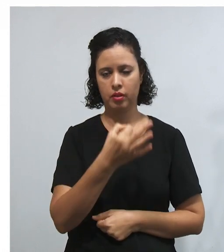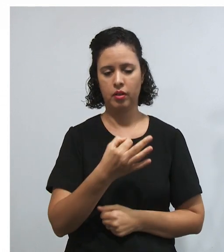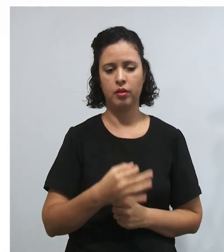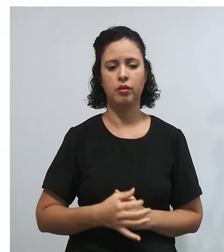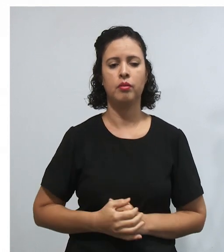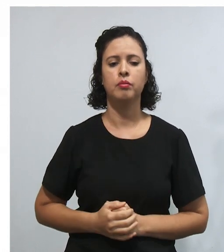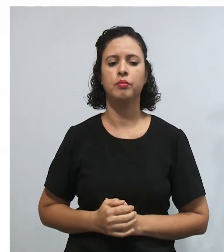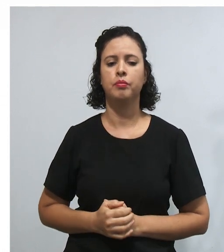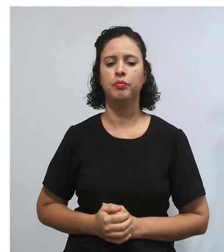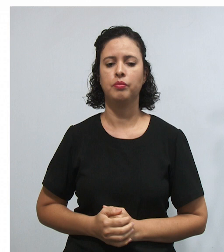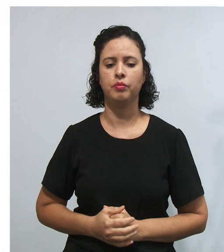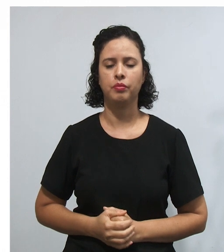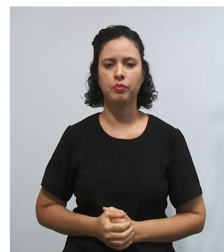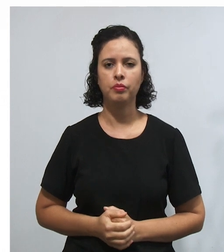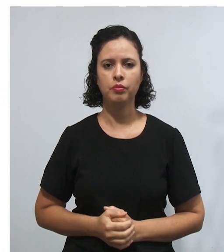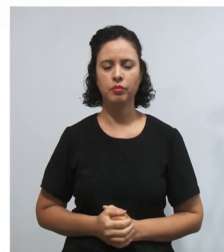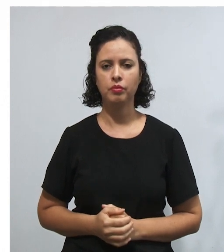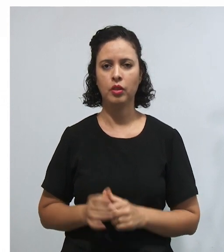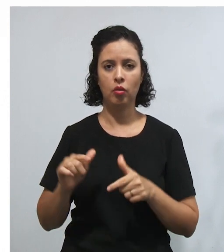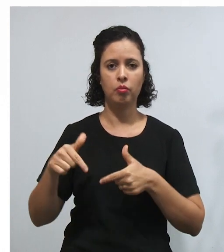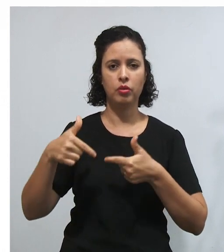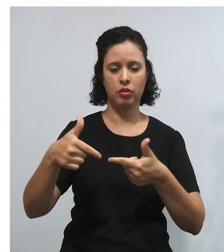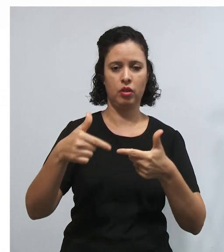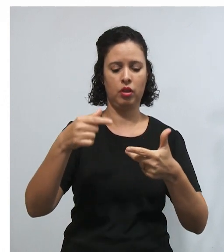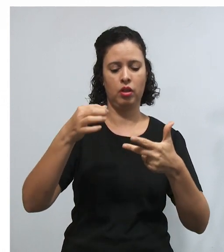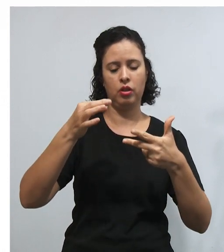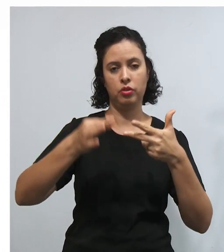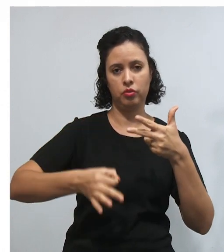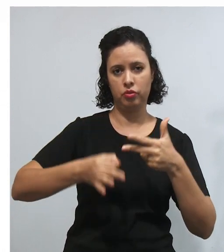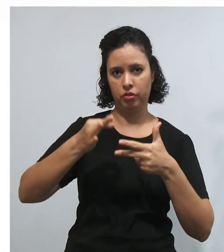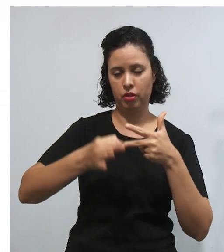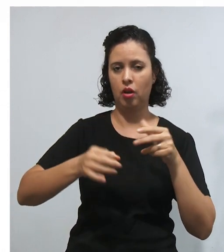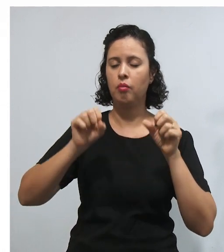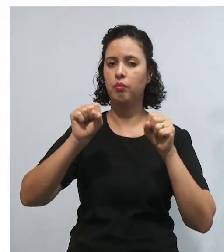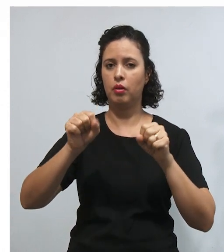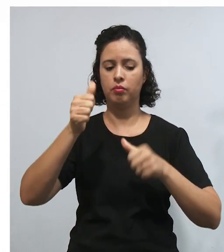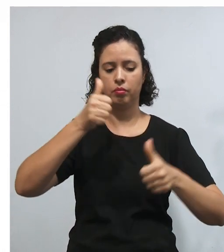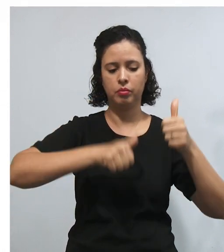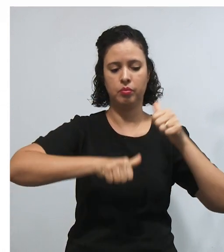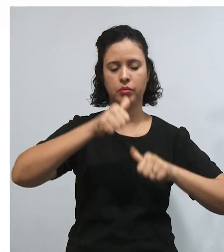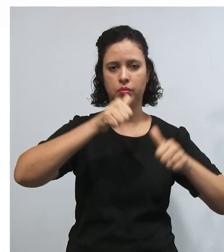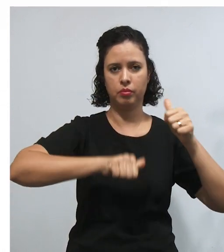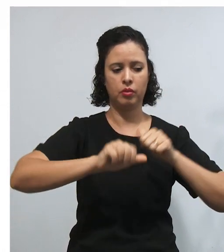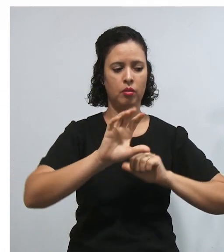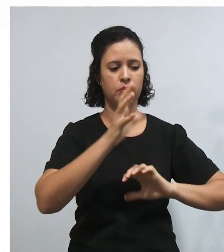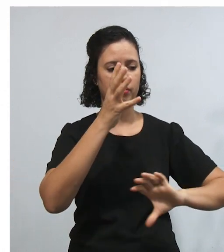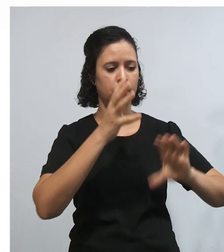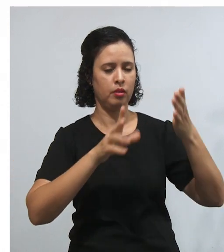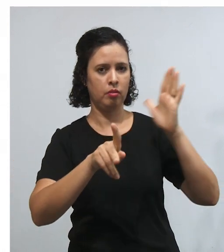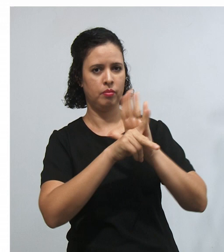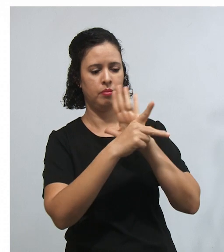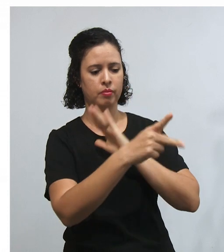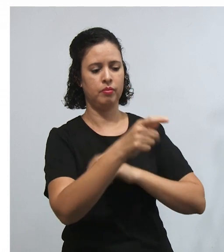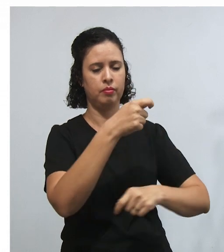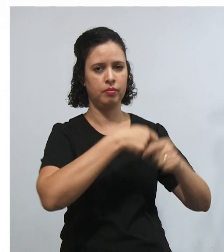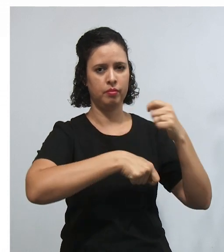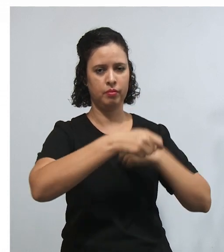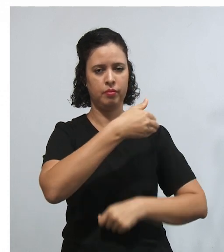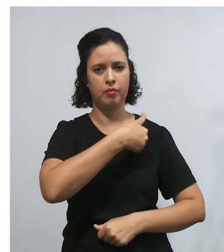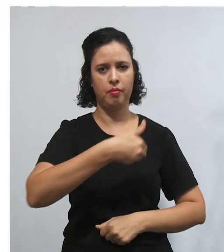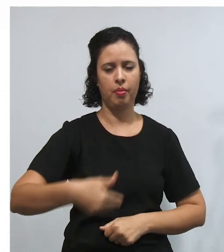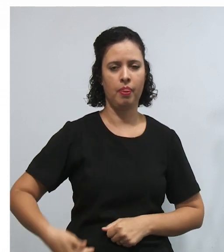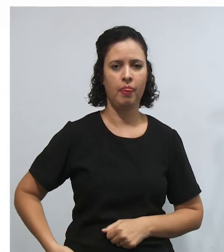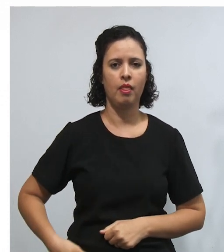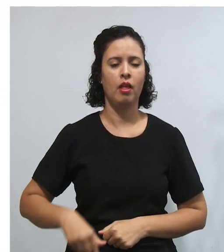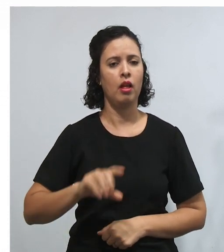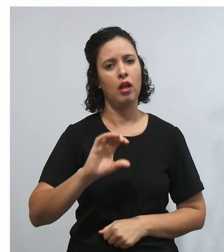Olha só, o Poder Judiciário pode examinar os atos da administração pública de qualquer natureza,